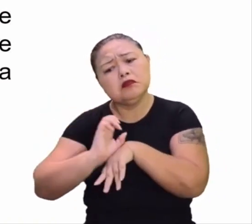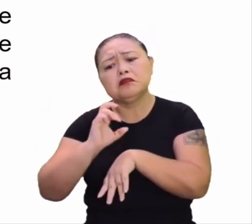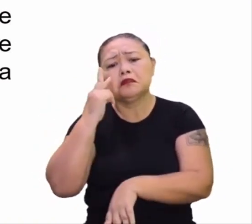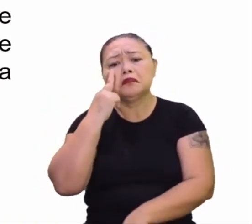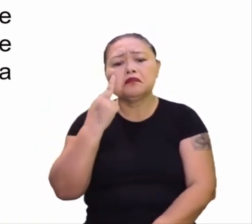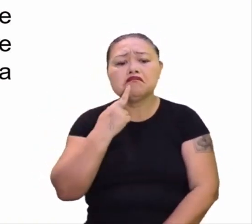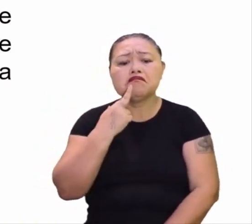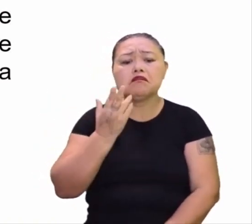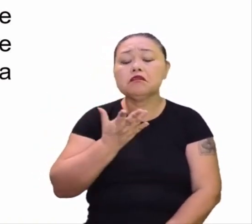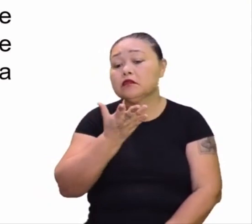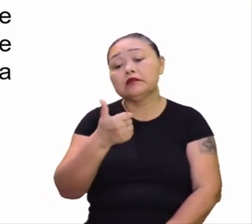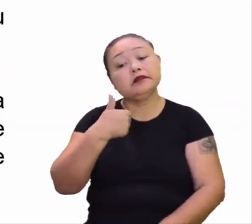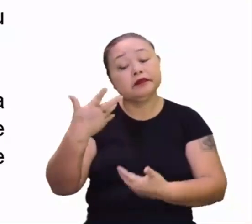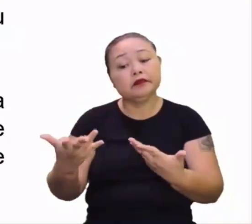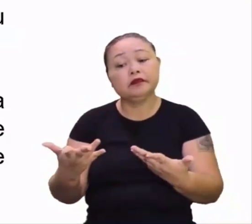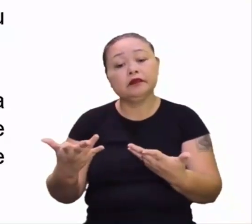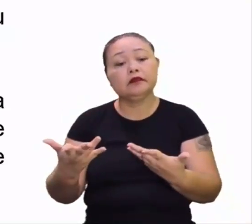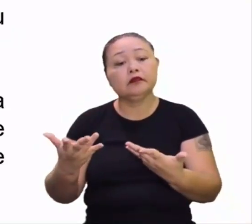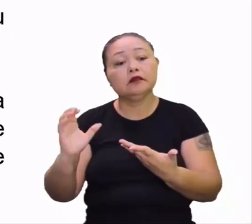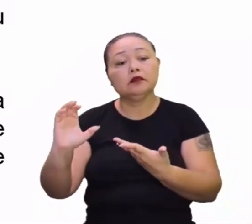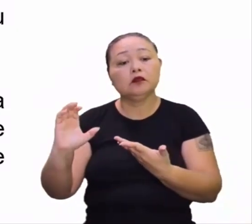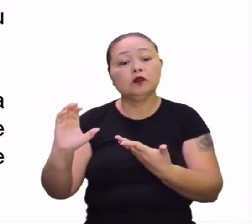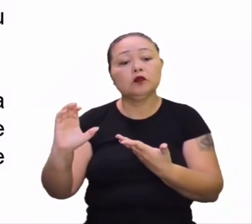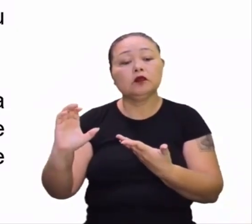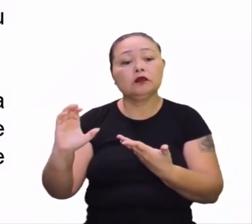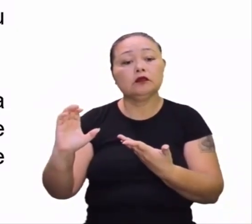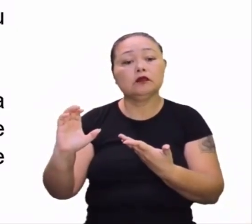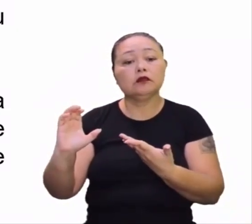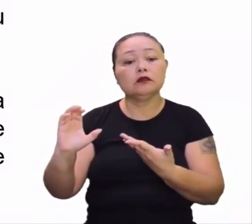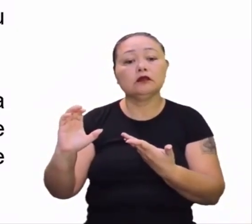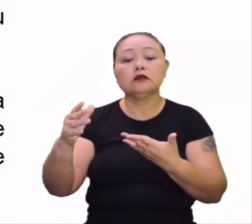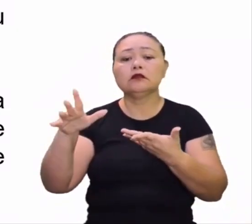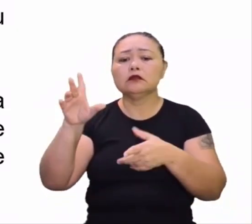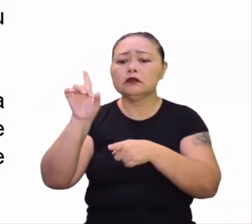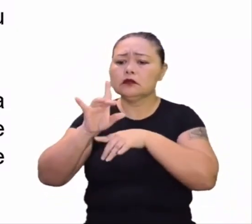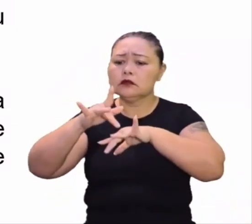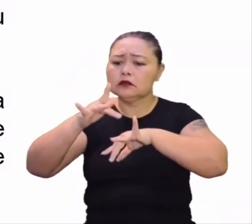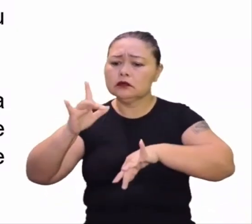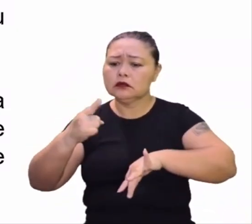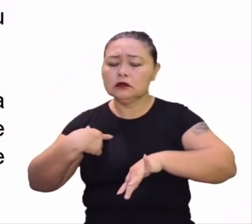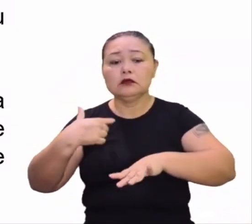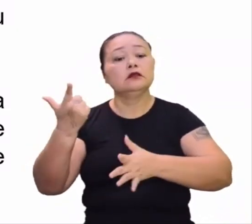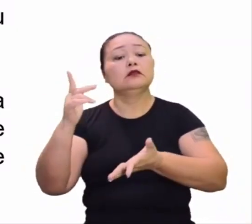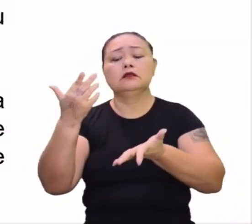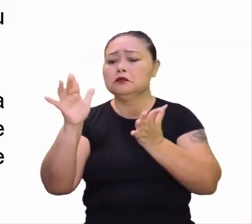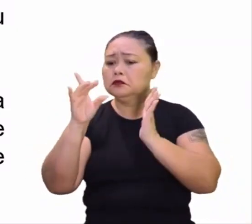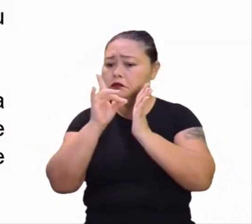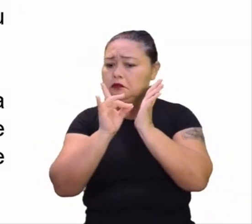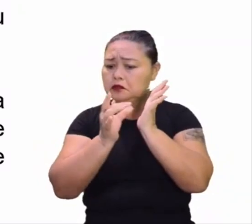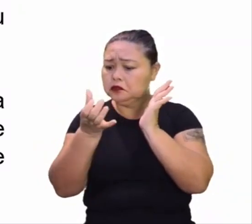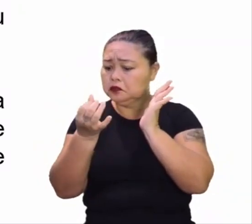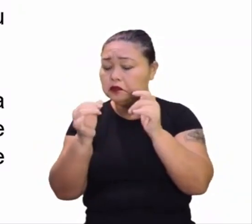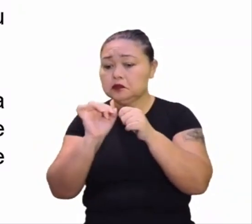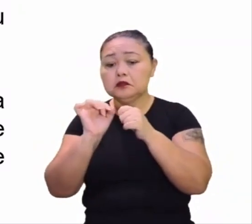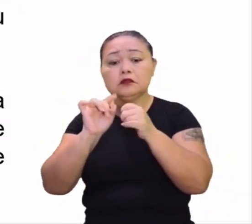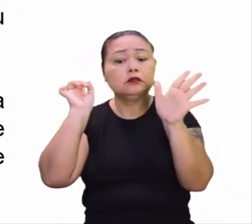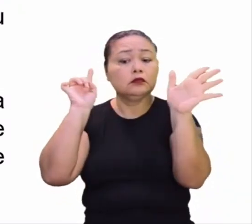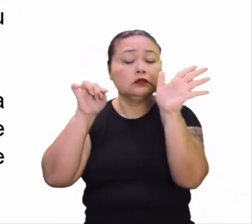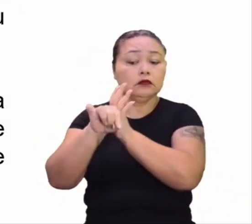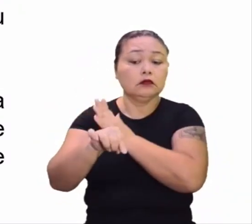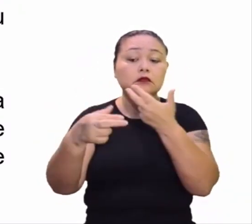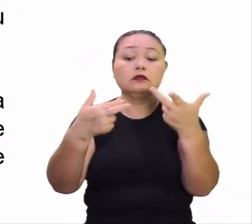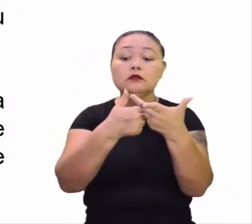Acesso fácil à terra é certa, né? Muito Não sei bem. o que está errado, ó. Reserva de diamante lá na década de 60. Como pode ser 60 se ele está